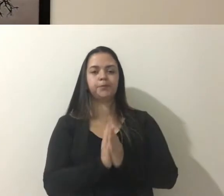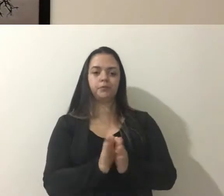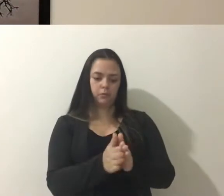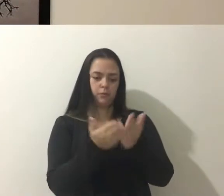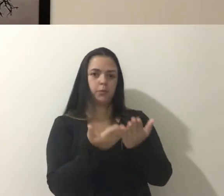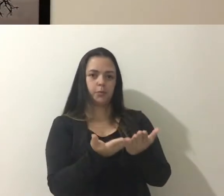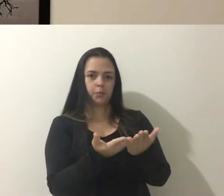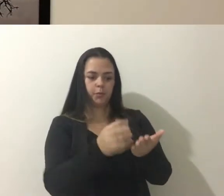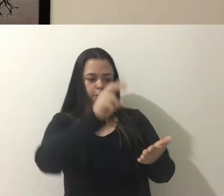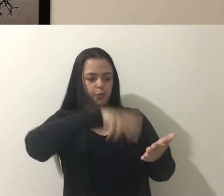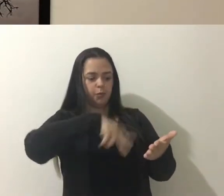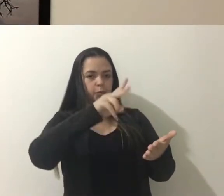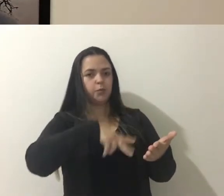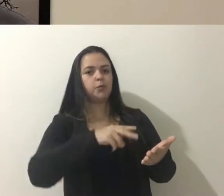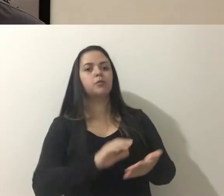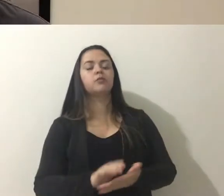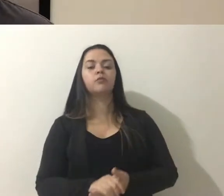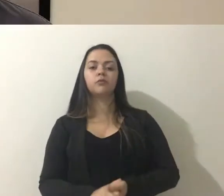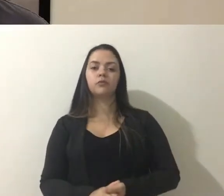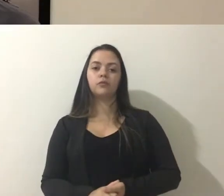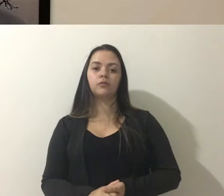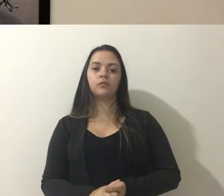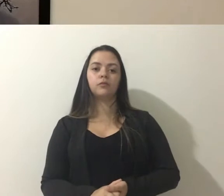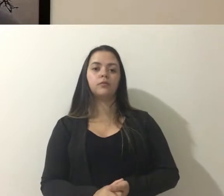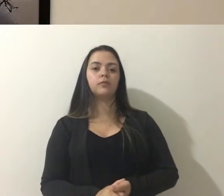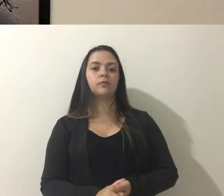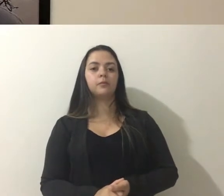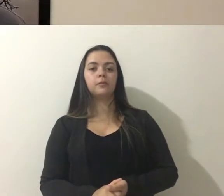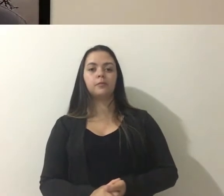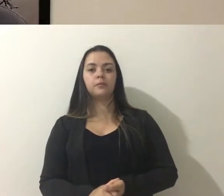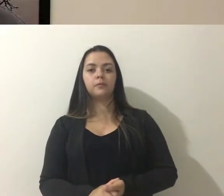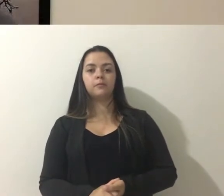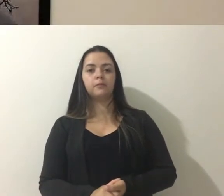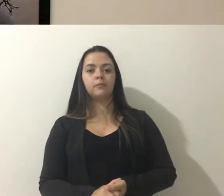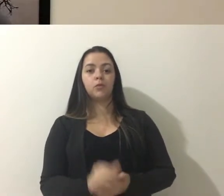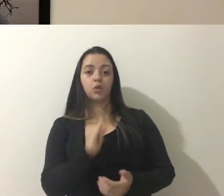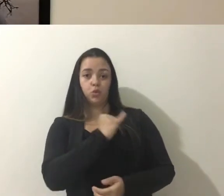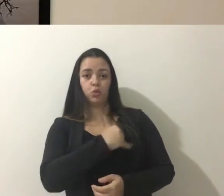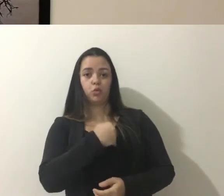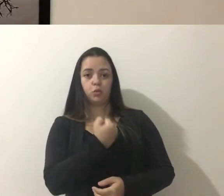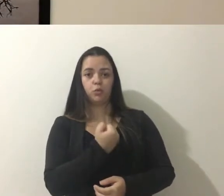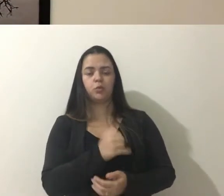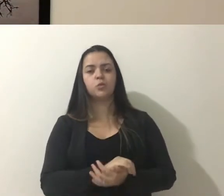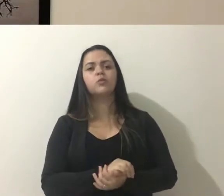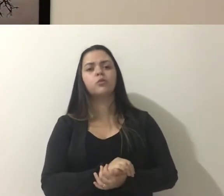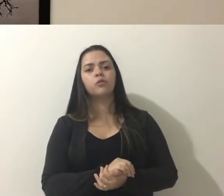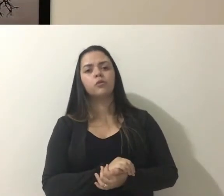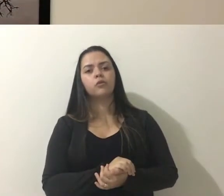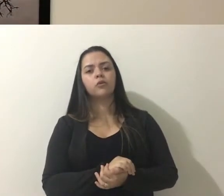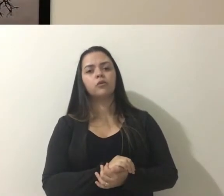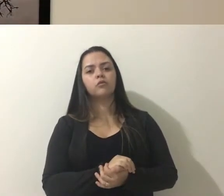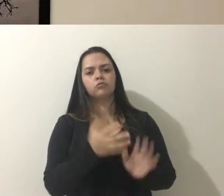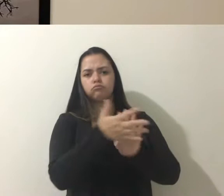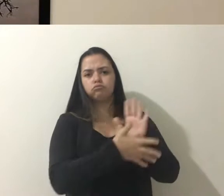Bíblia para ler comigo. Segundo escreveu o evangelista João, esse texto também